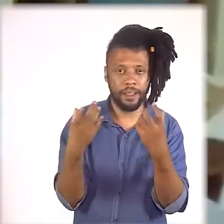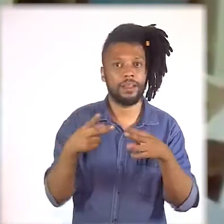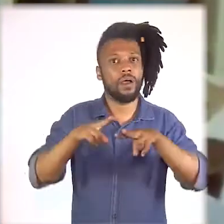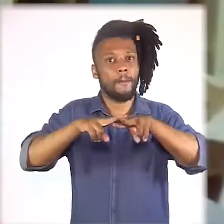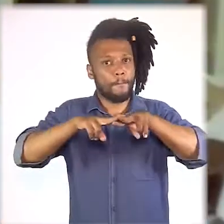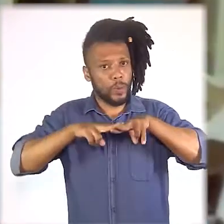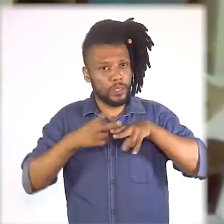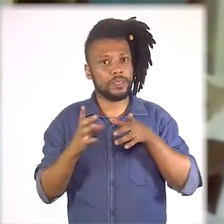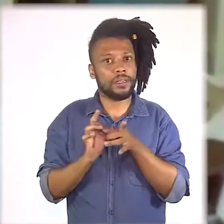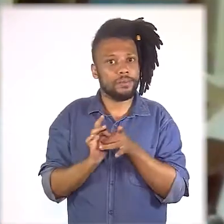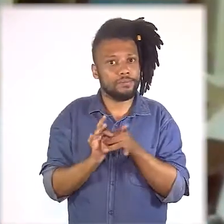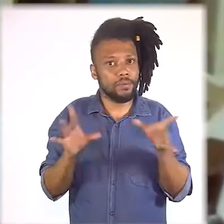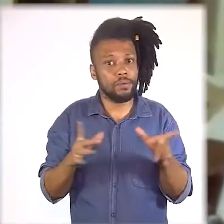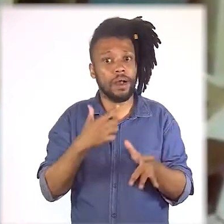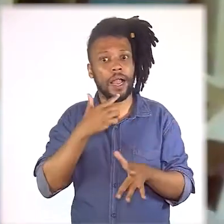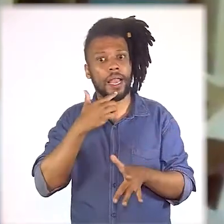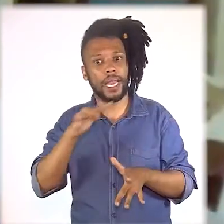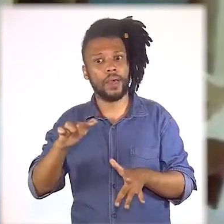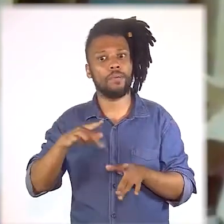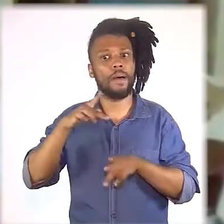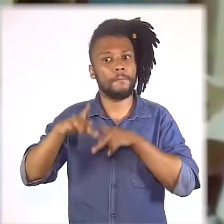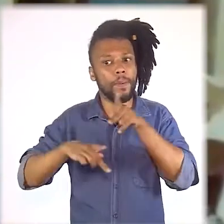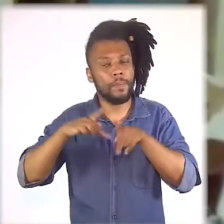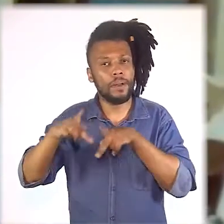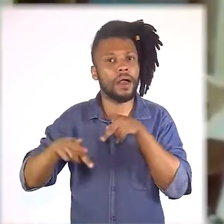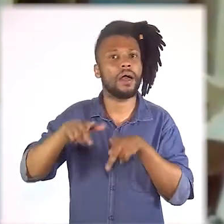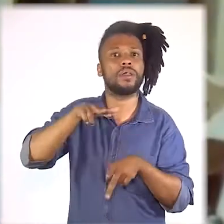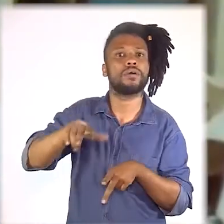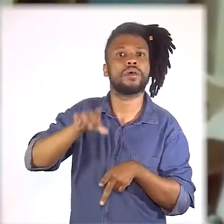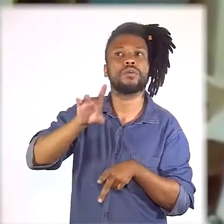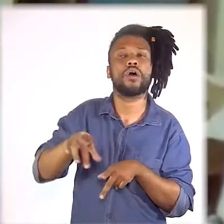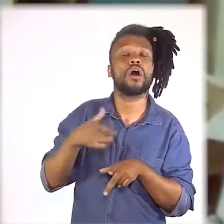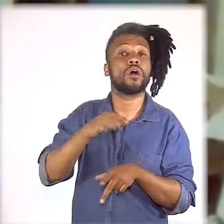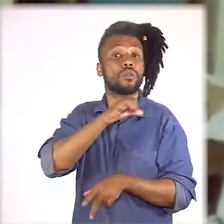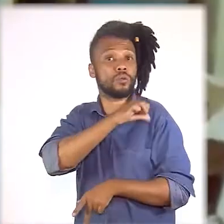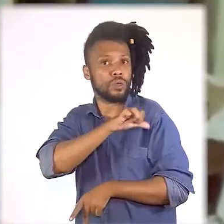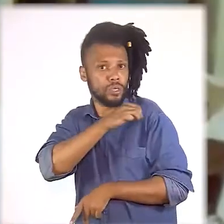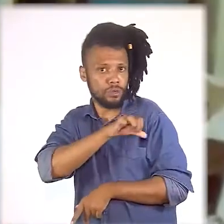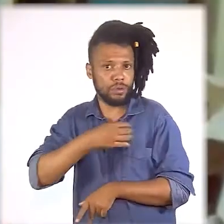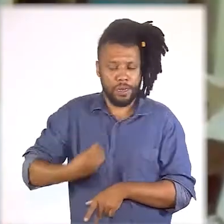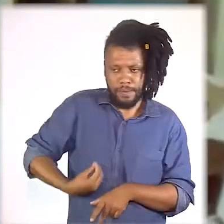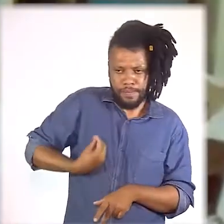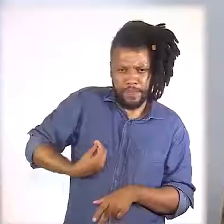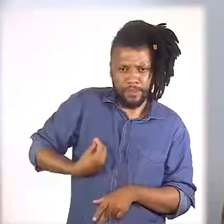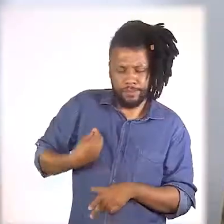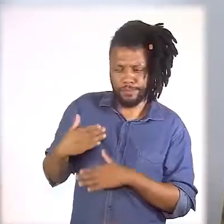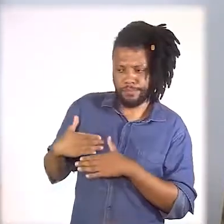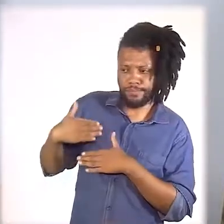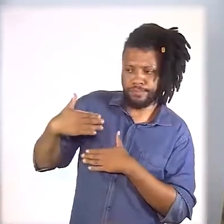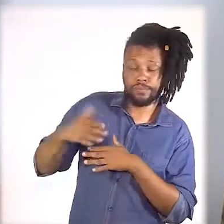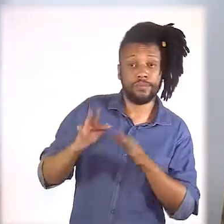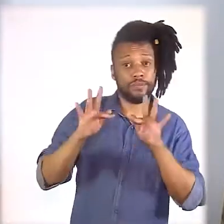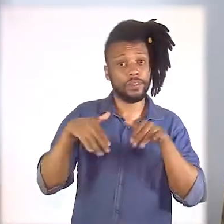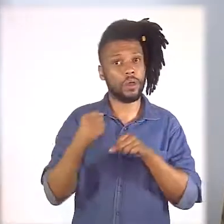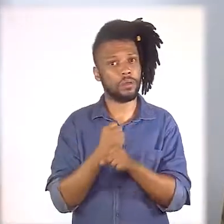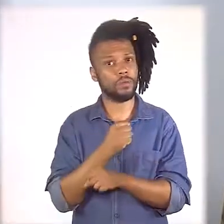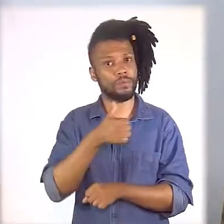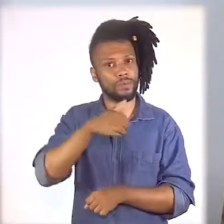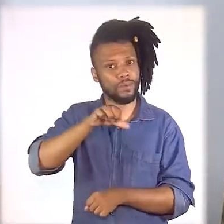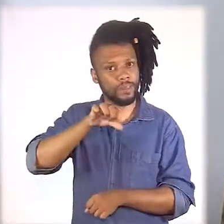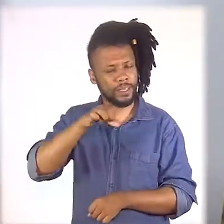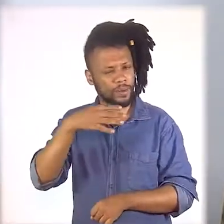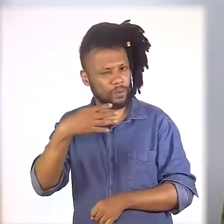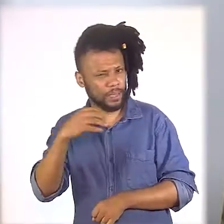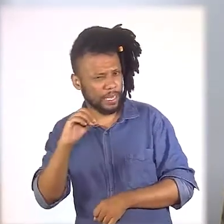ele a democratizar a língua popular, não só do Rio de Janeiro, onde ele passou a viver desde o final dos anos 40,